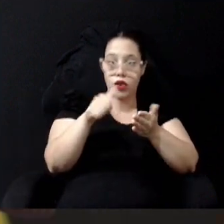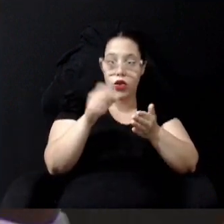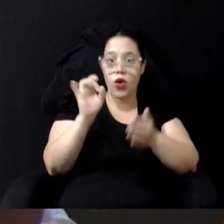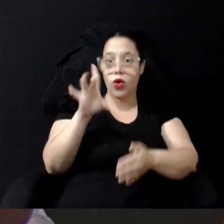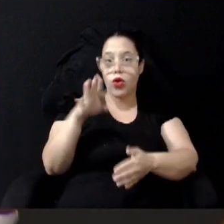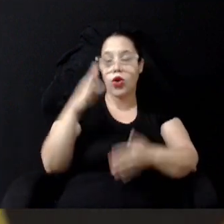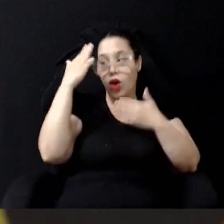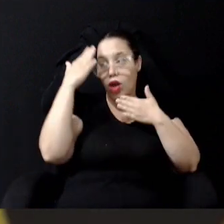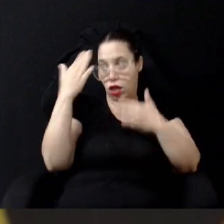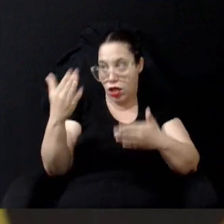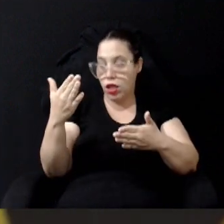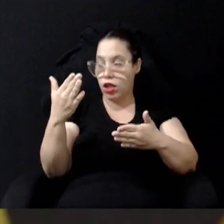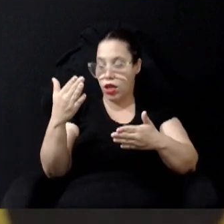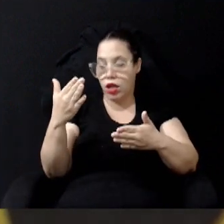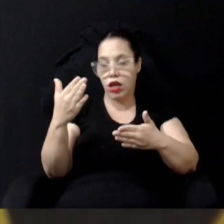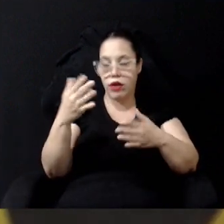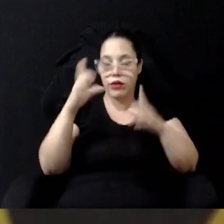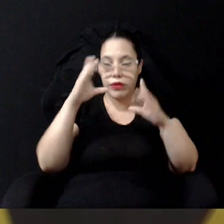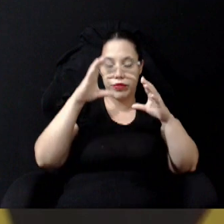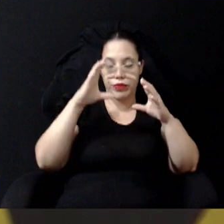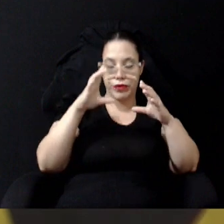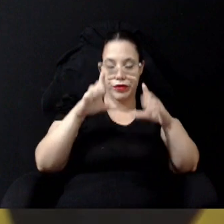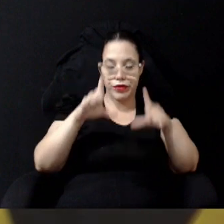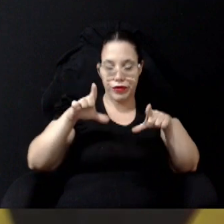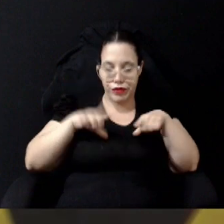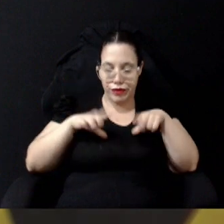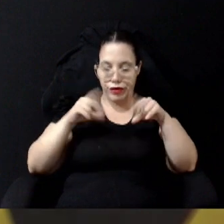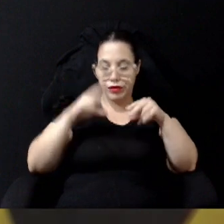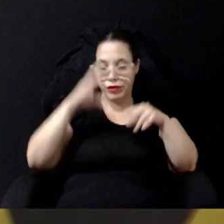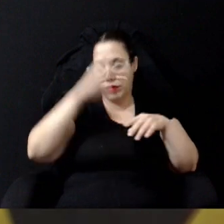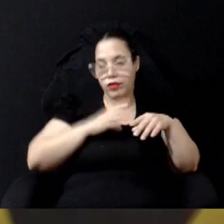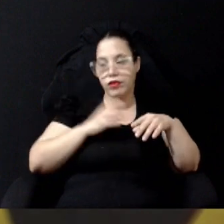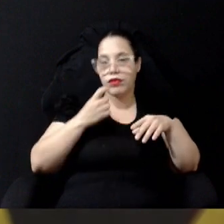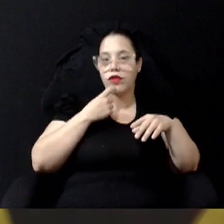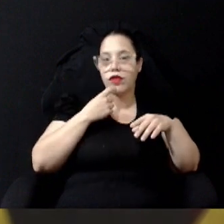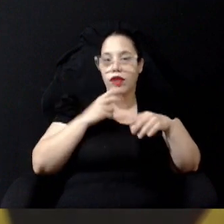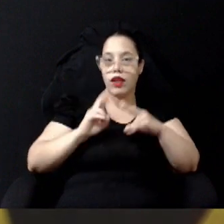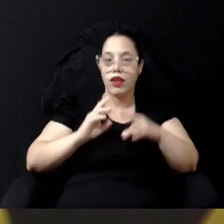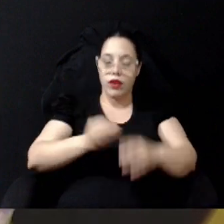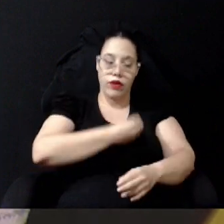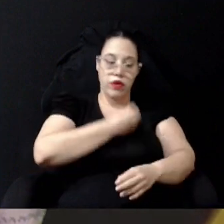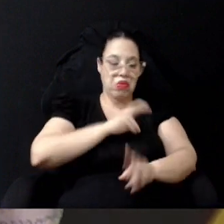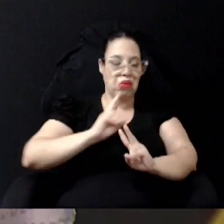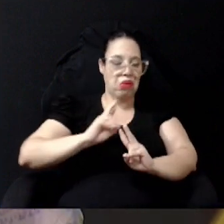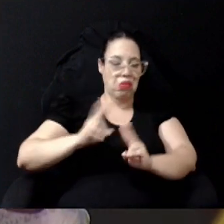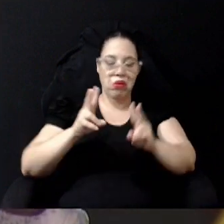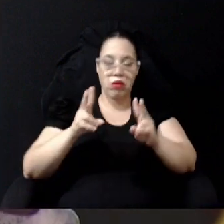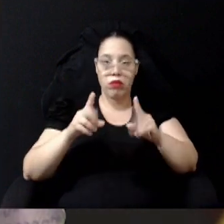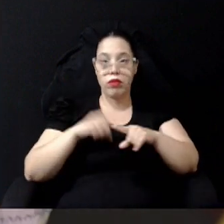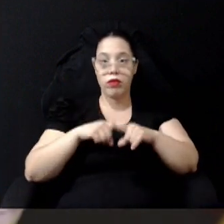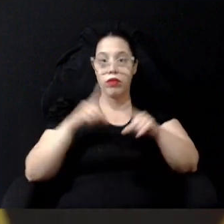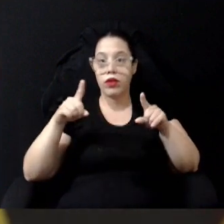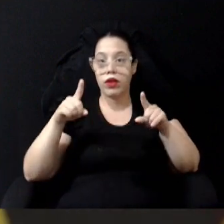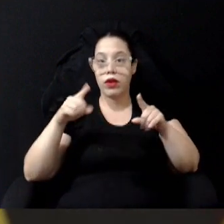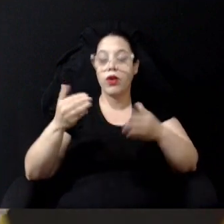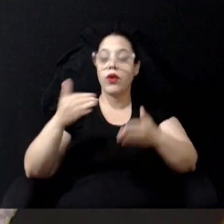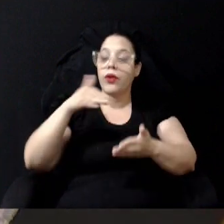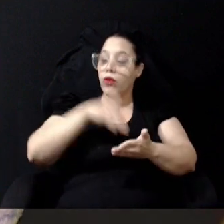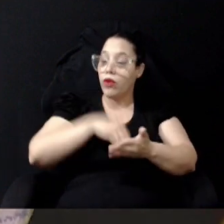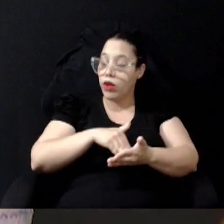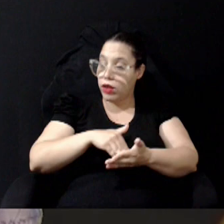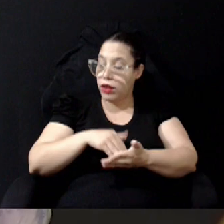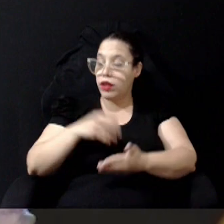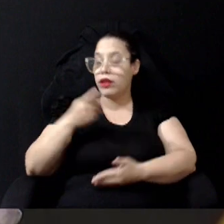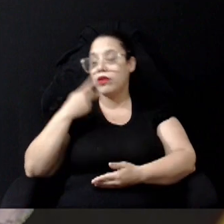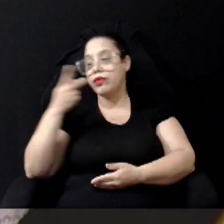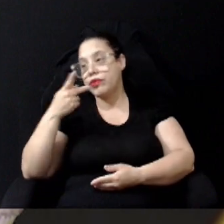agradecer esse título pelo que eu serei grata a minha vida inteira, mas eu tenho que vir aqui dizer, eu